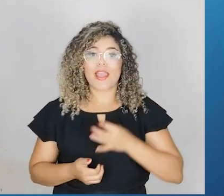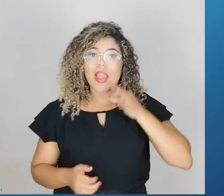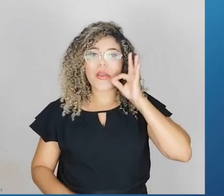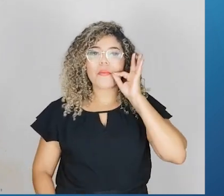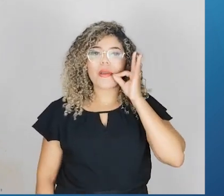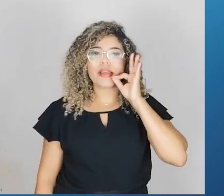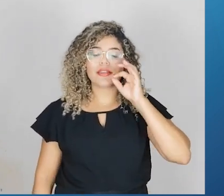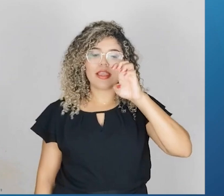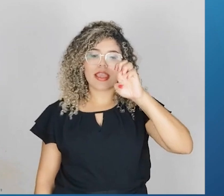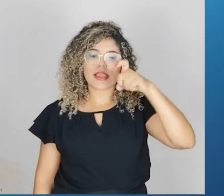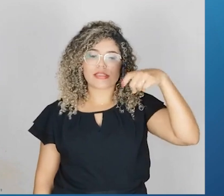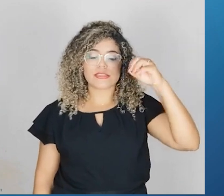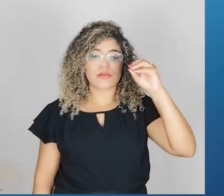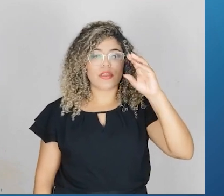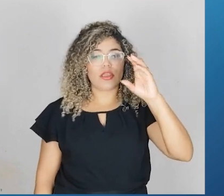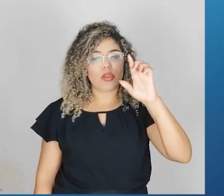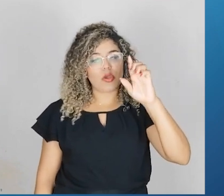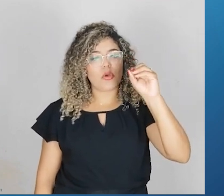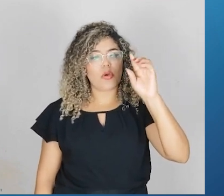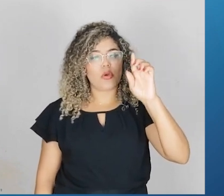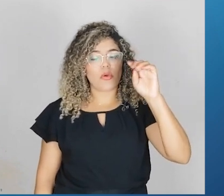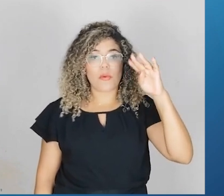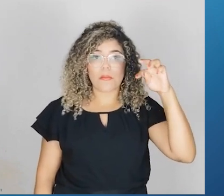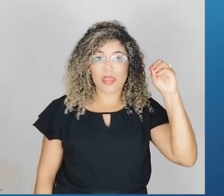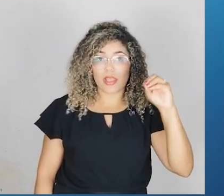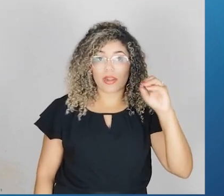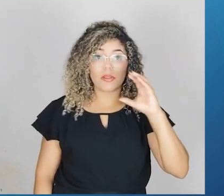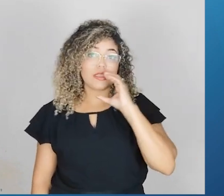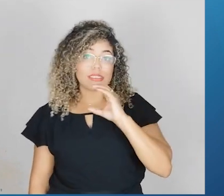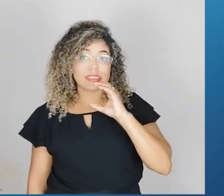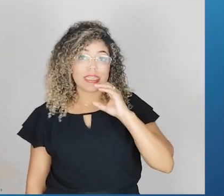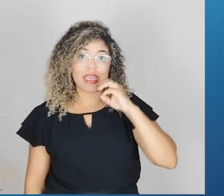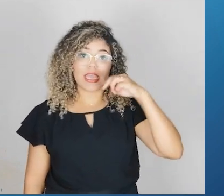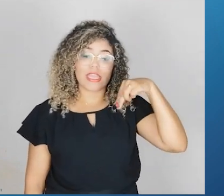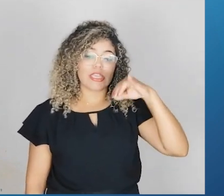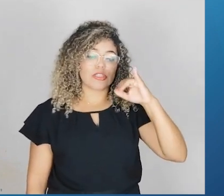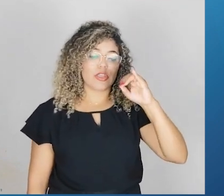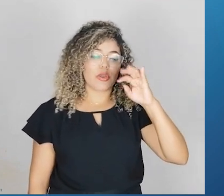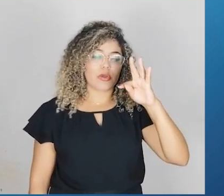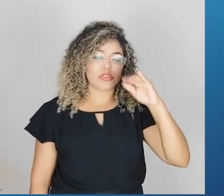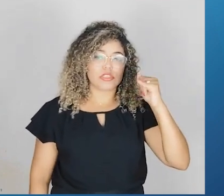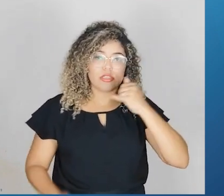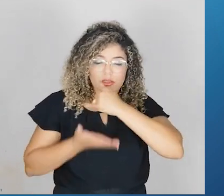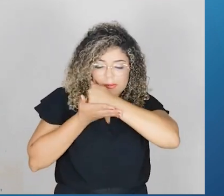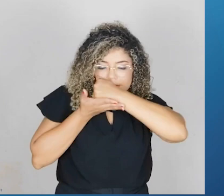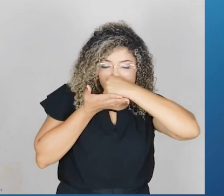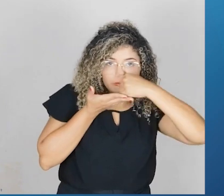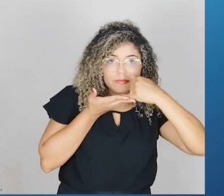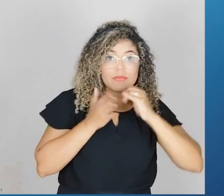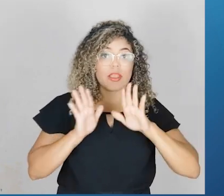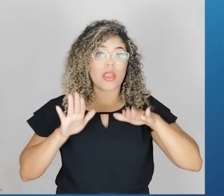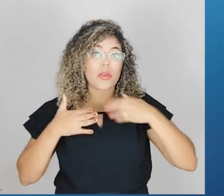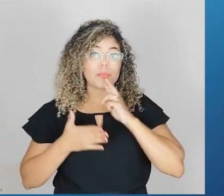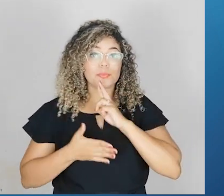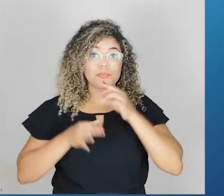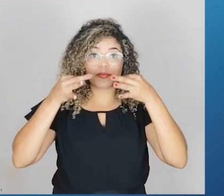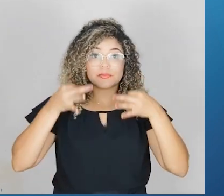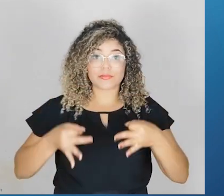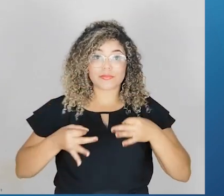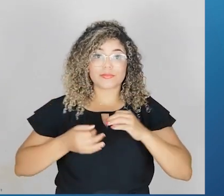maconha, êxtase e cogumelo. Ou C, nicotina, cocaína e crack? Qual é a nossa resposta